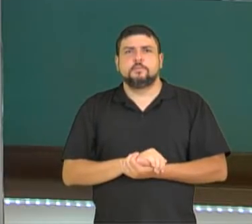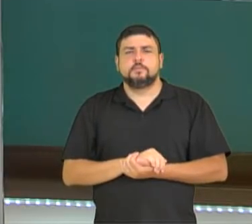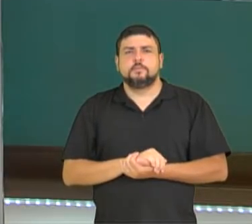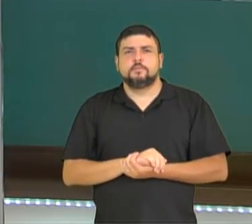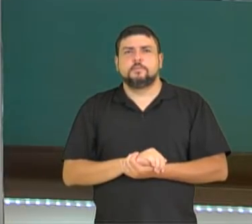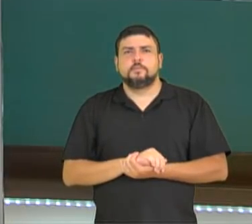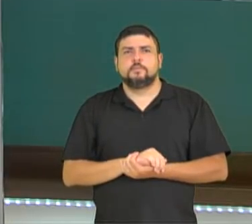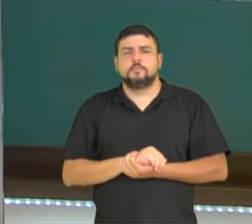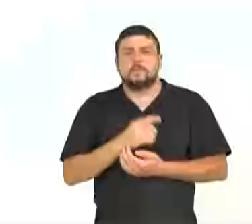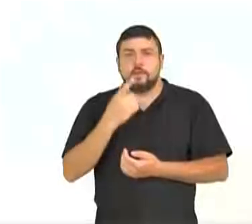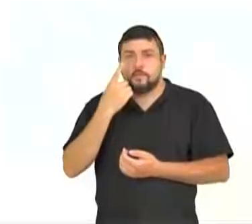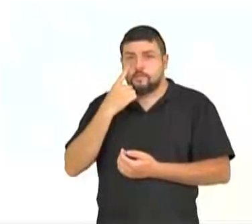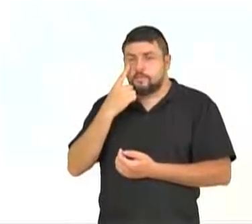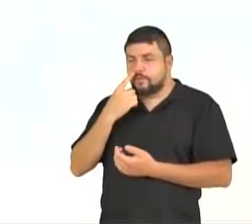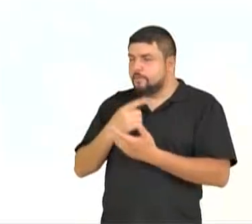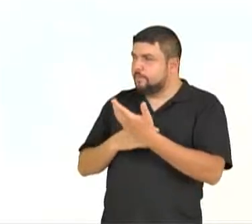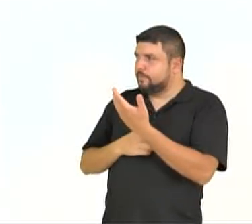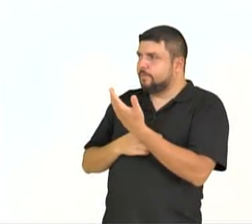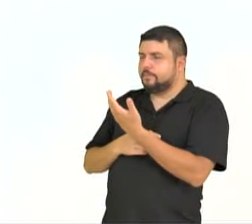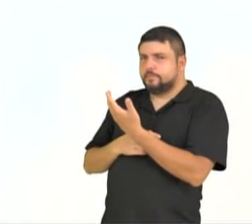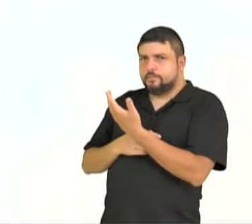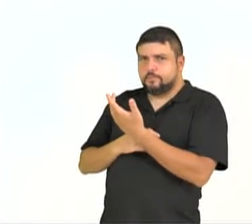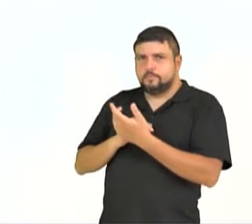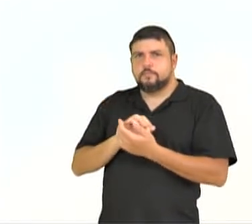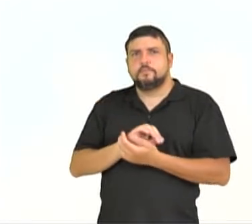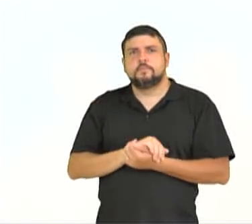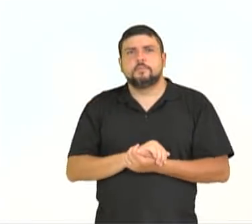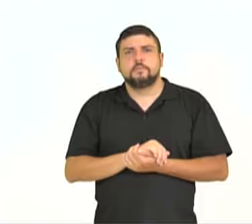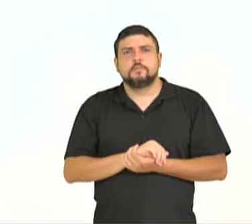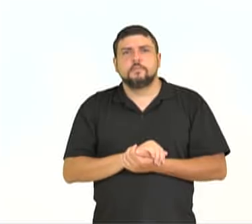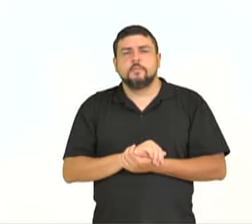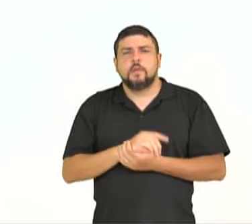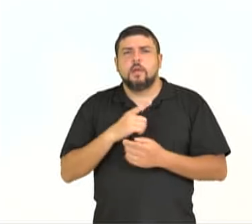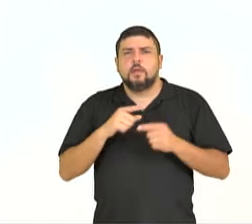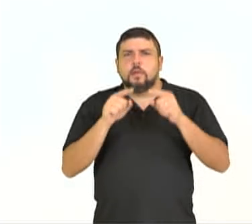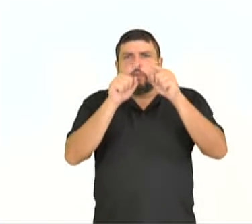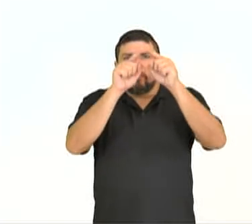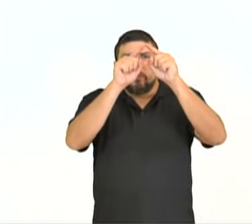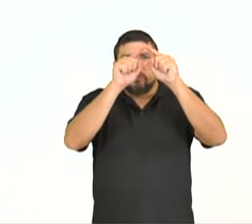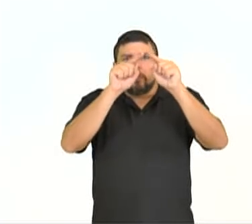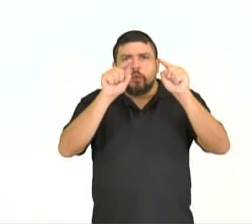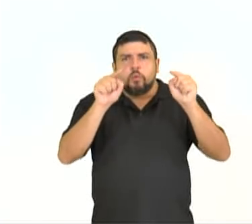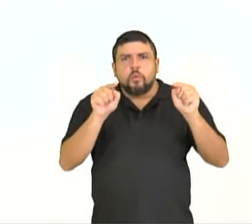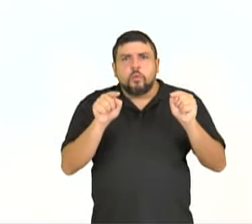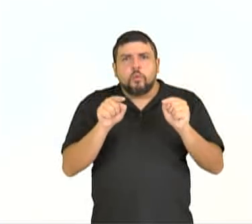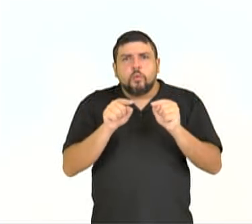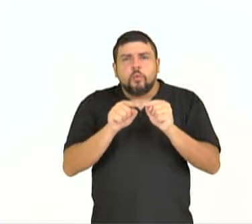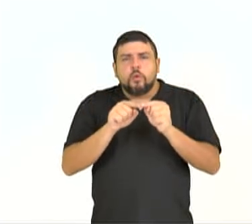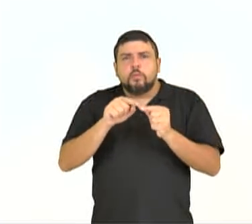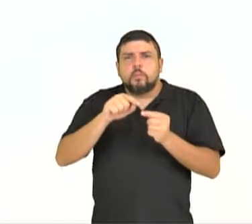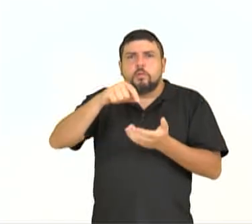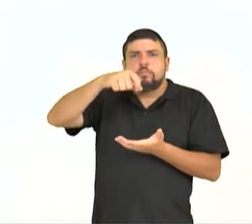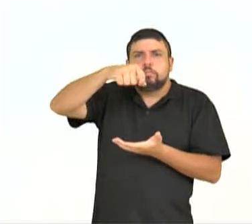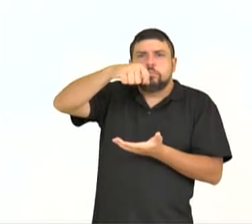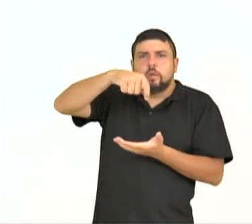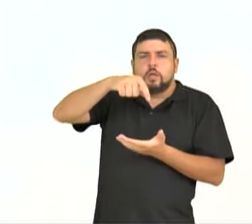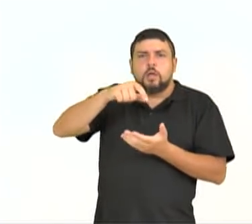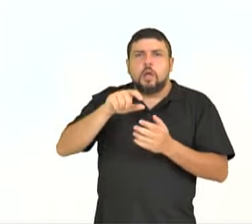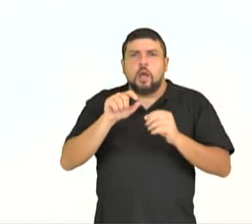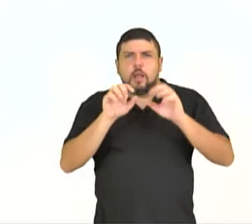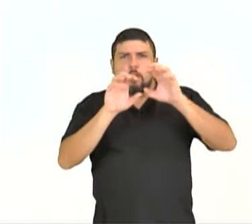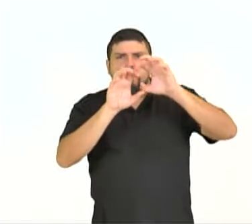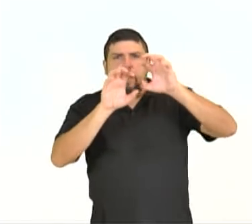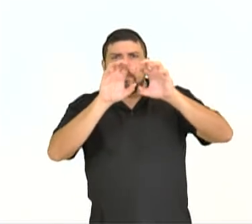Reveja o cartaz. Observamos a imagem que representa uma gota de sangue. Essa imagem está fragmentada, ou seja,